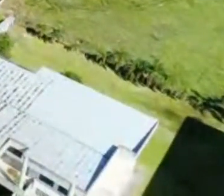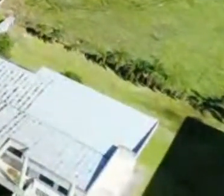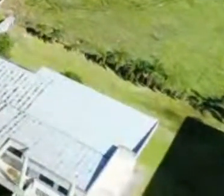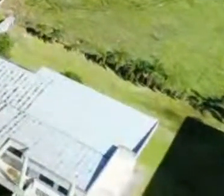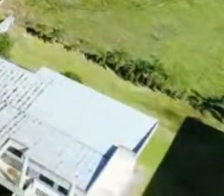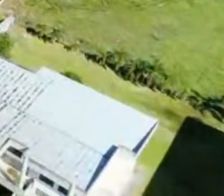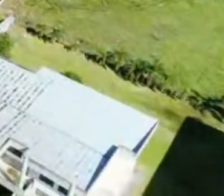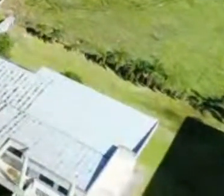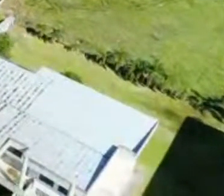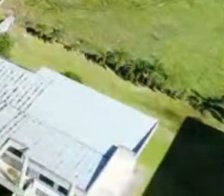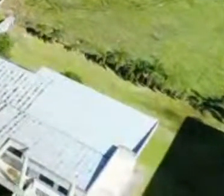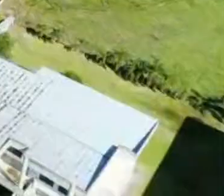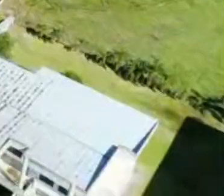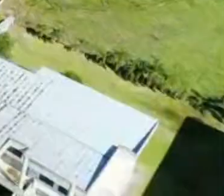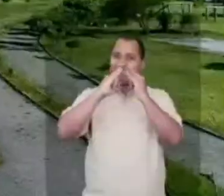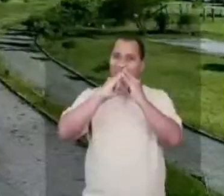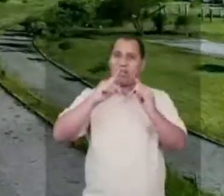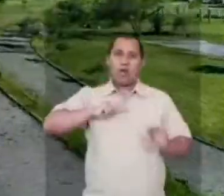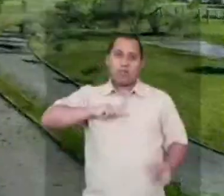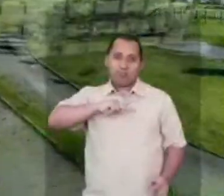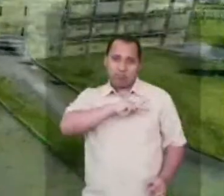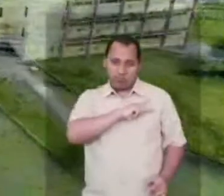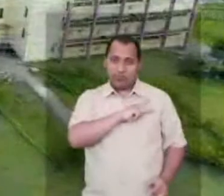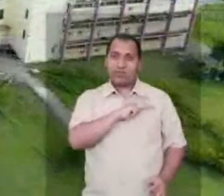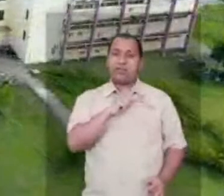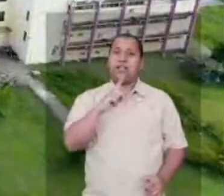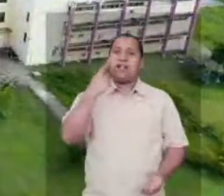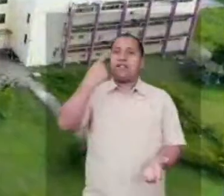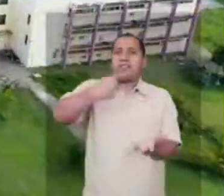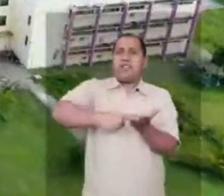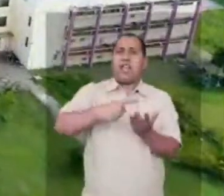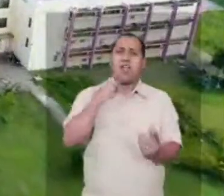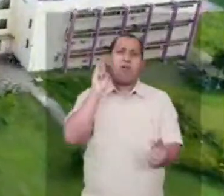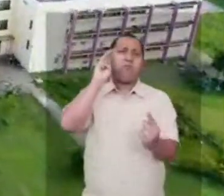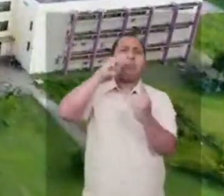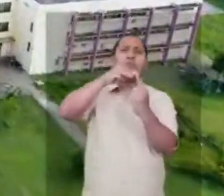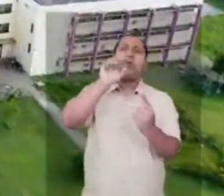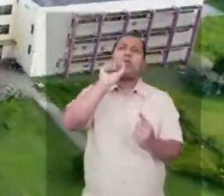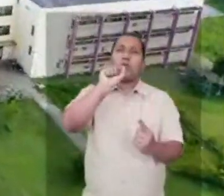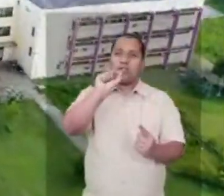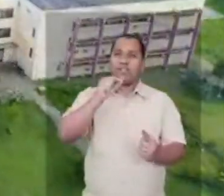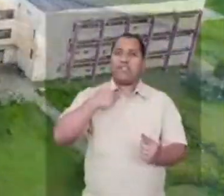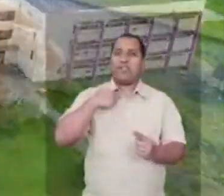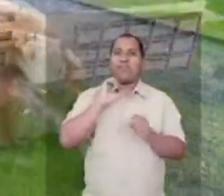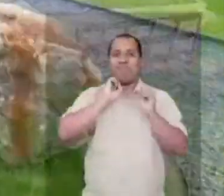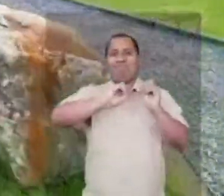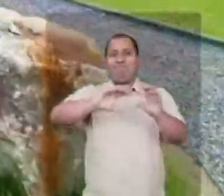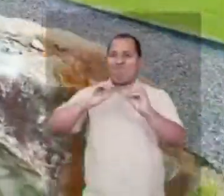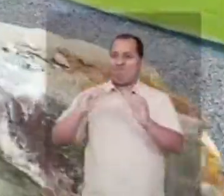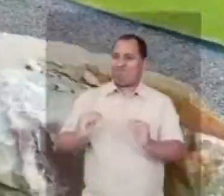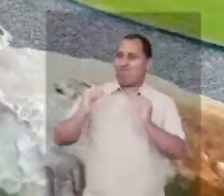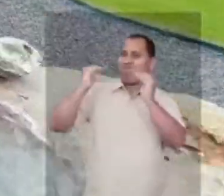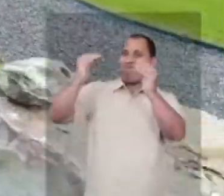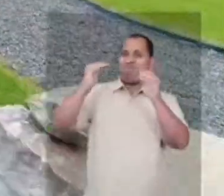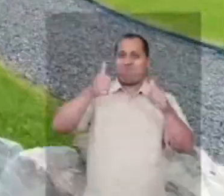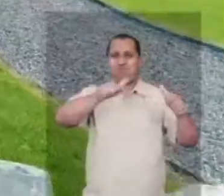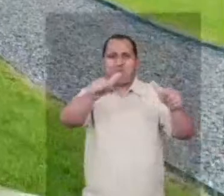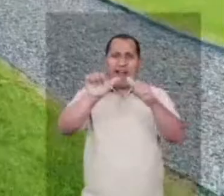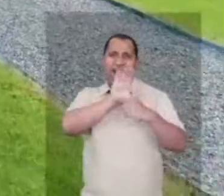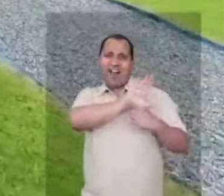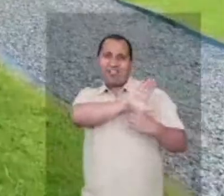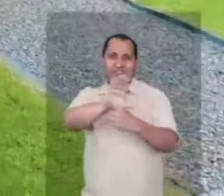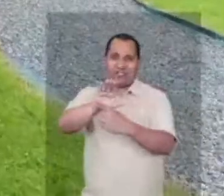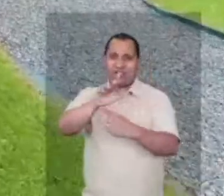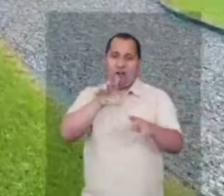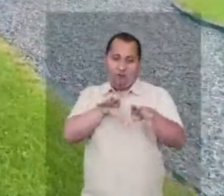A Unipampa é uma instituição pública que tem a missão de promover uma educação superior de qualidade para